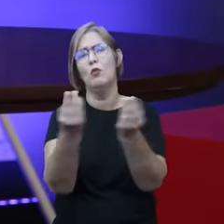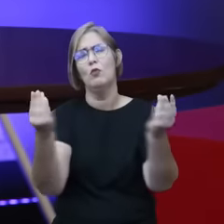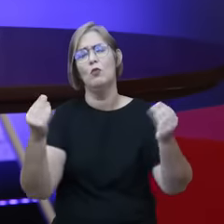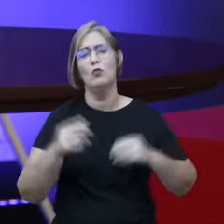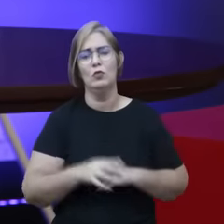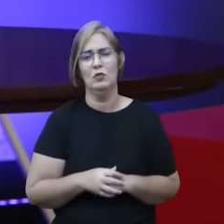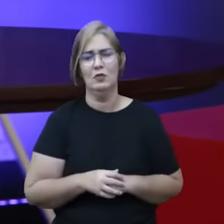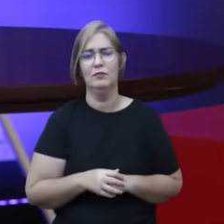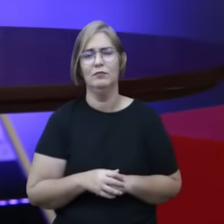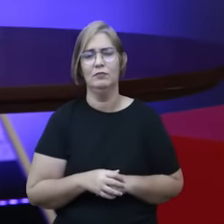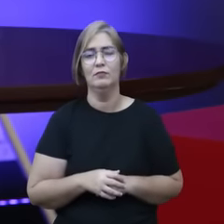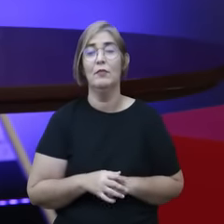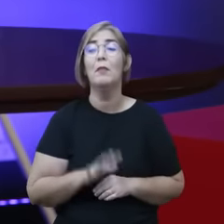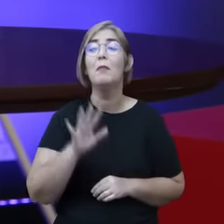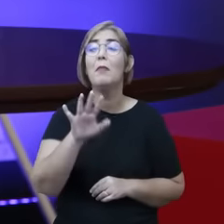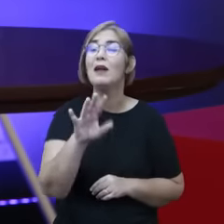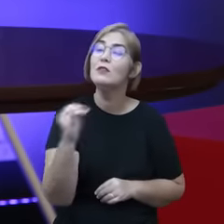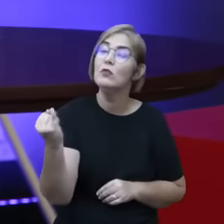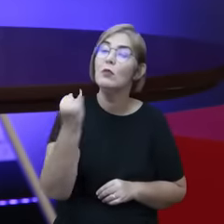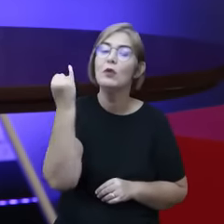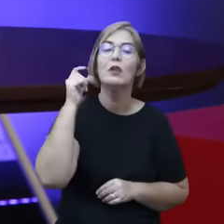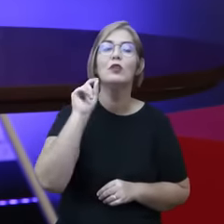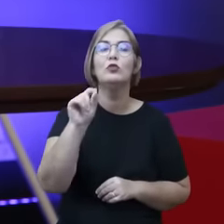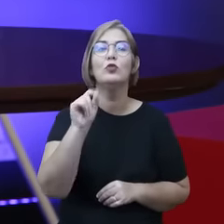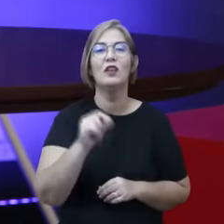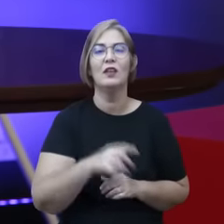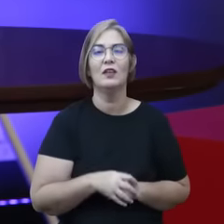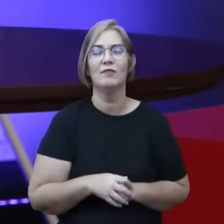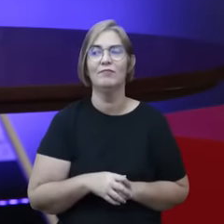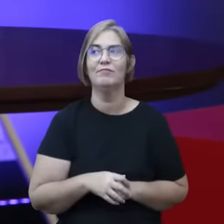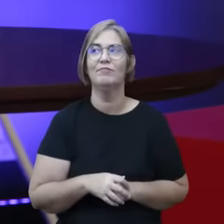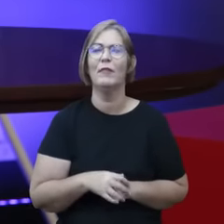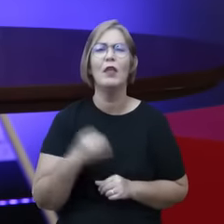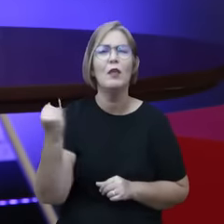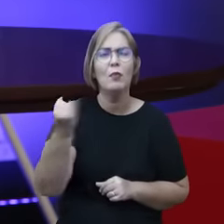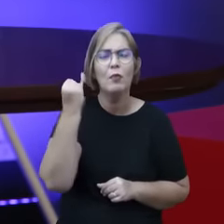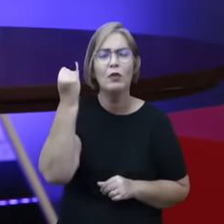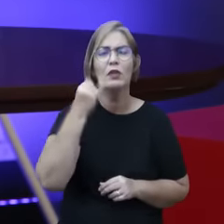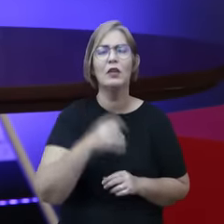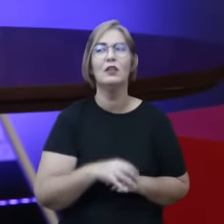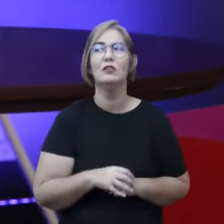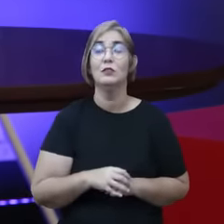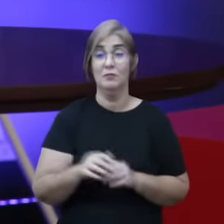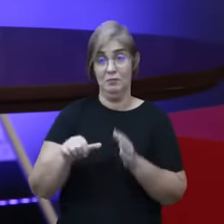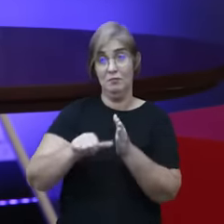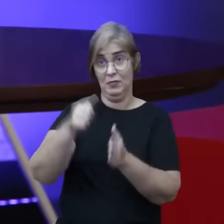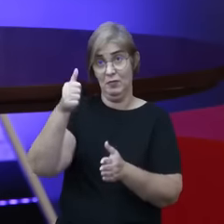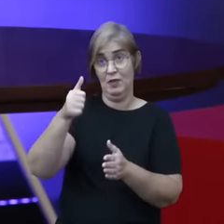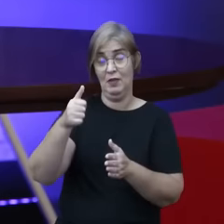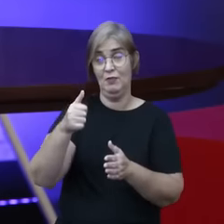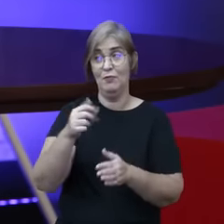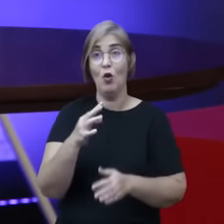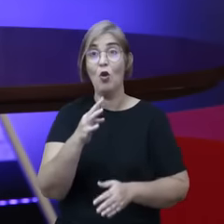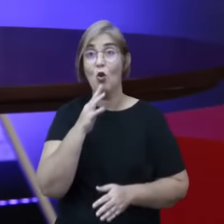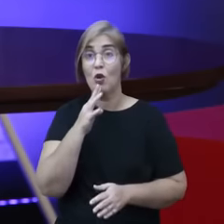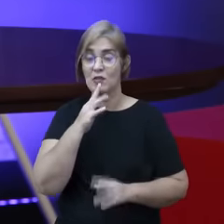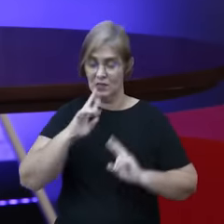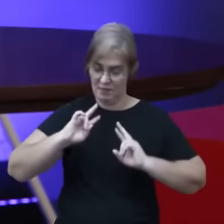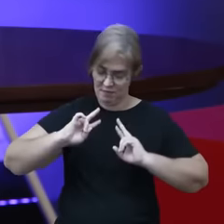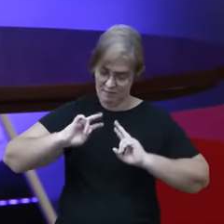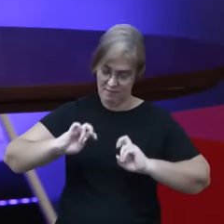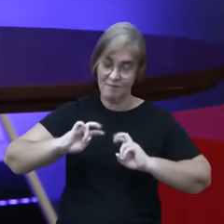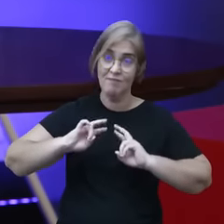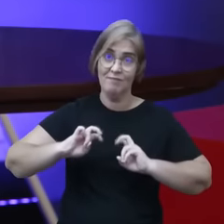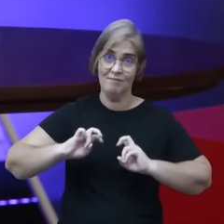Não importa, não importa qual é a resposta que você vai dar. A questão é que é necessário primeiro um trabalho de conhecimento de si.